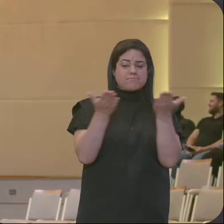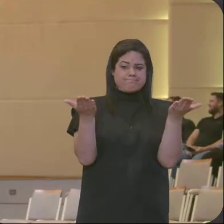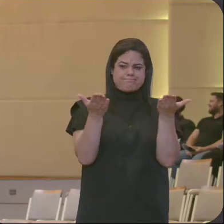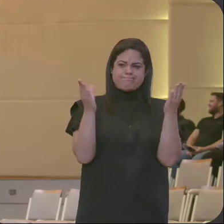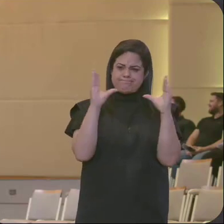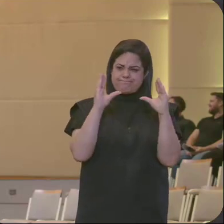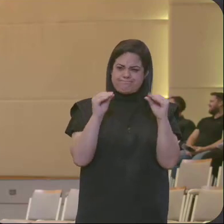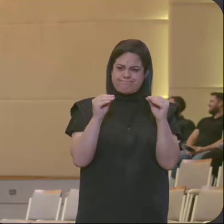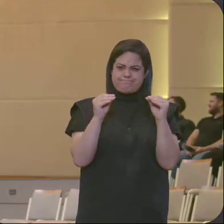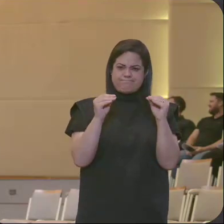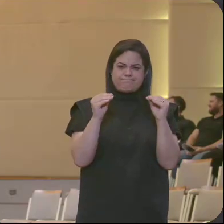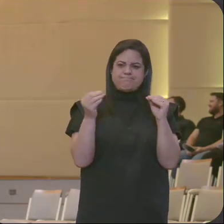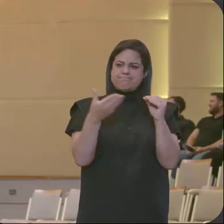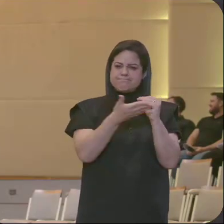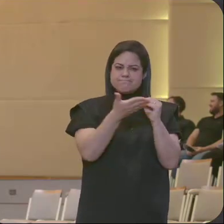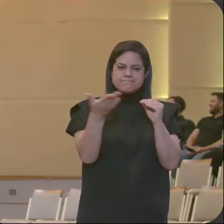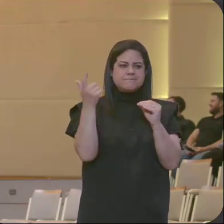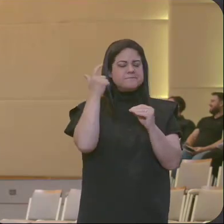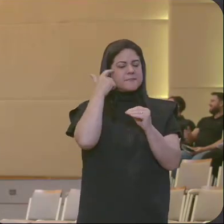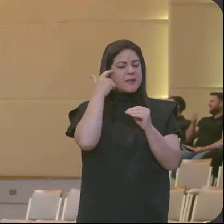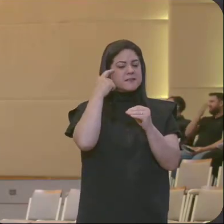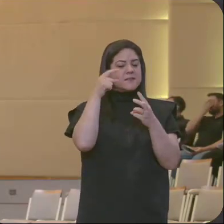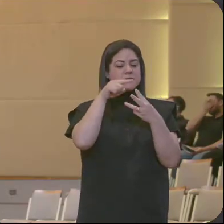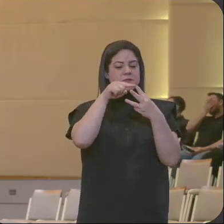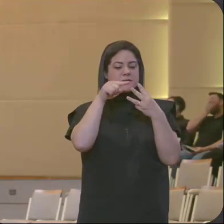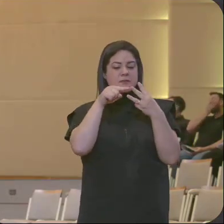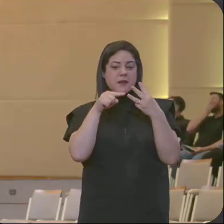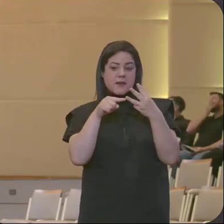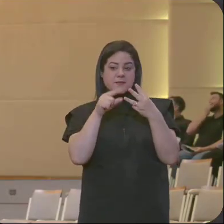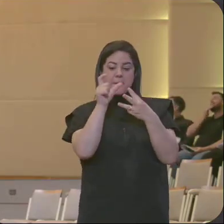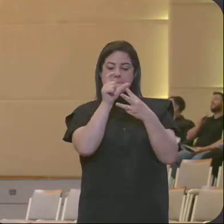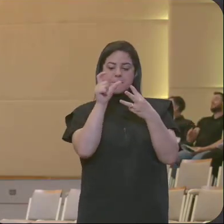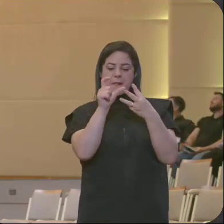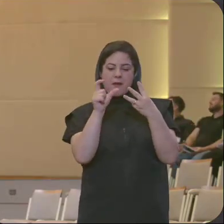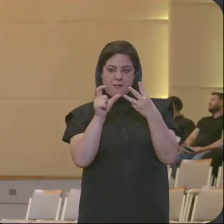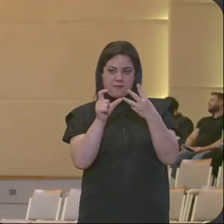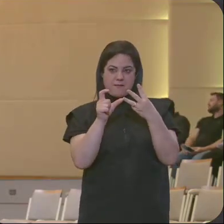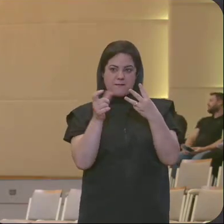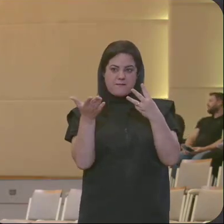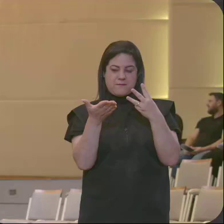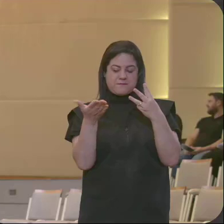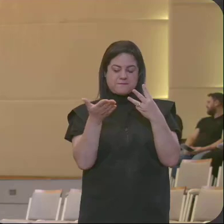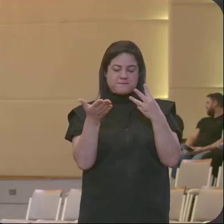noite, pensando nessas três palavrinhas que a gente falou aqui nessa noite: